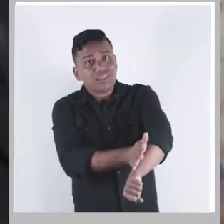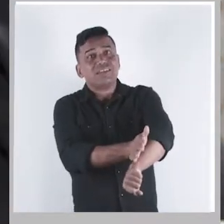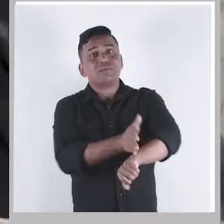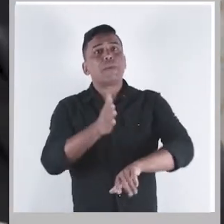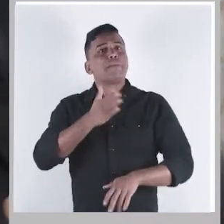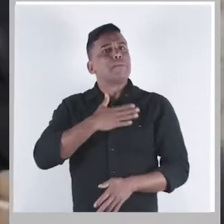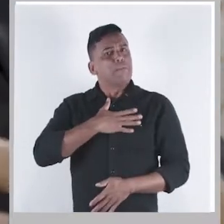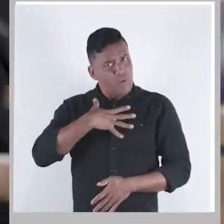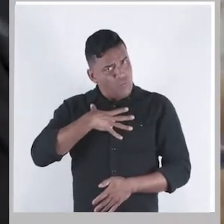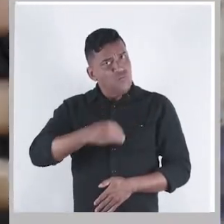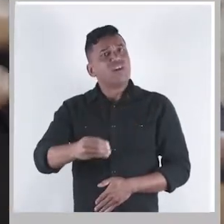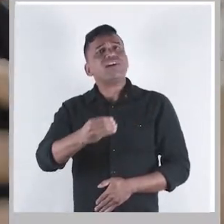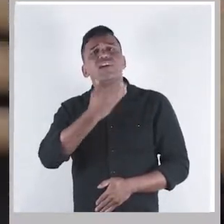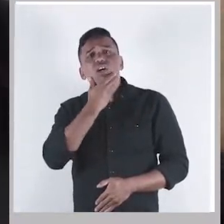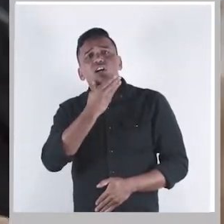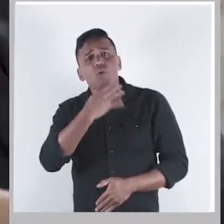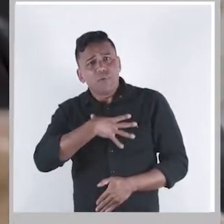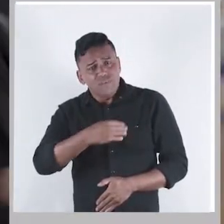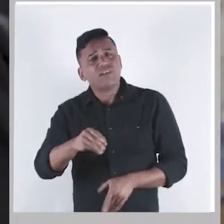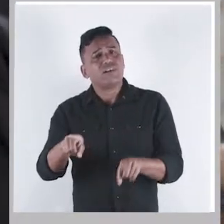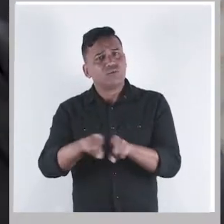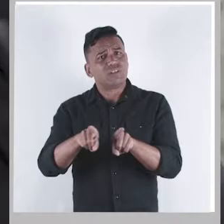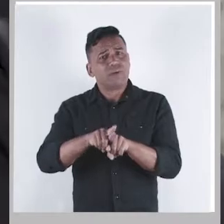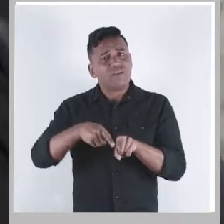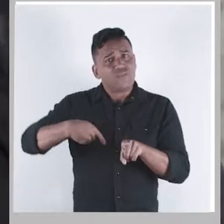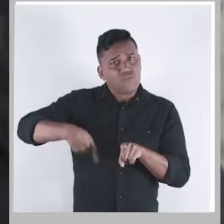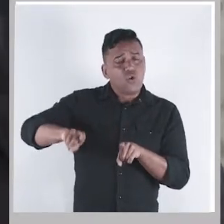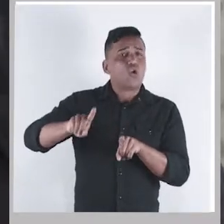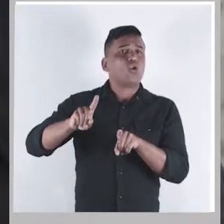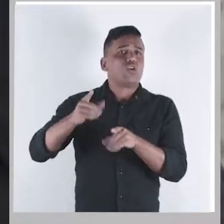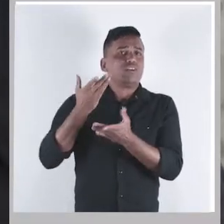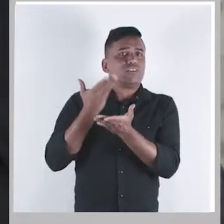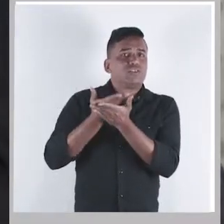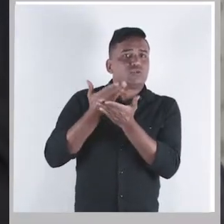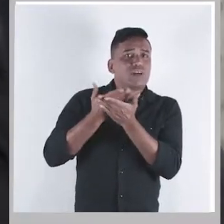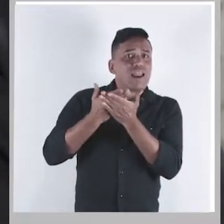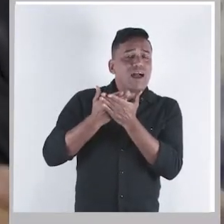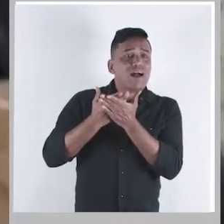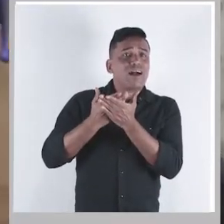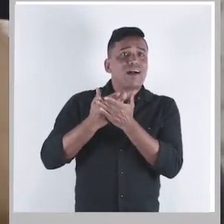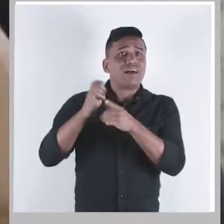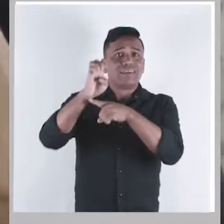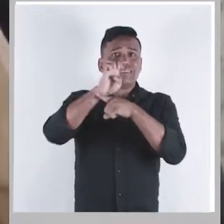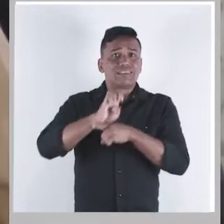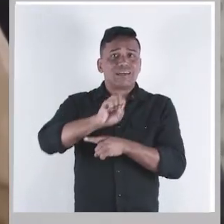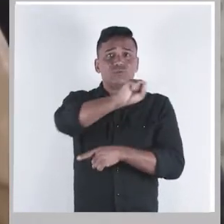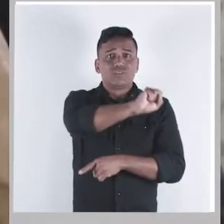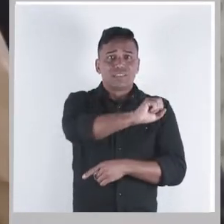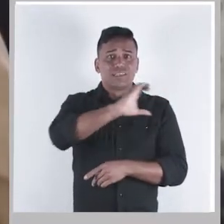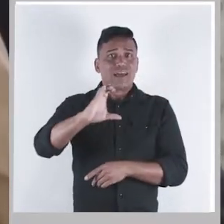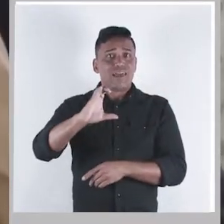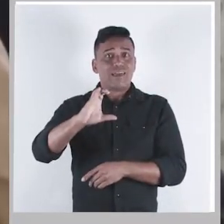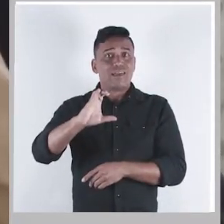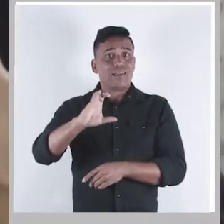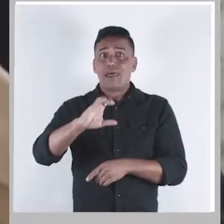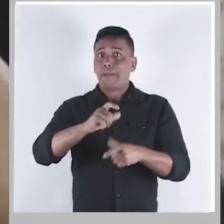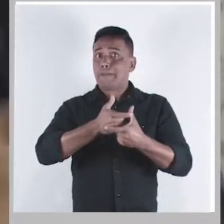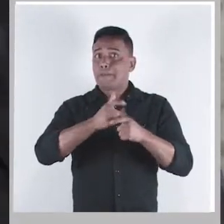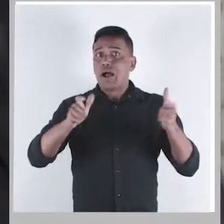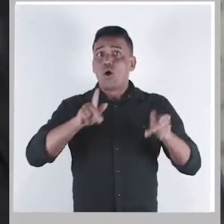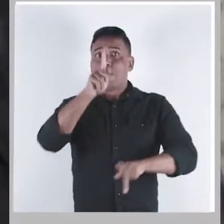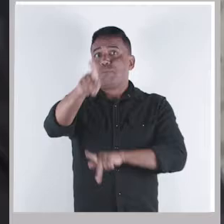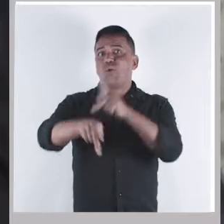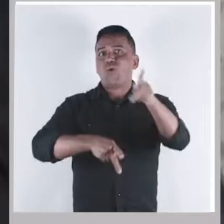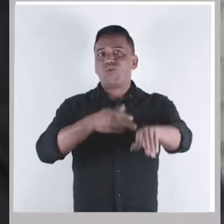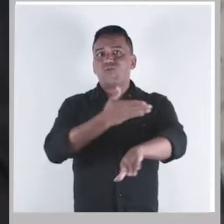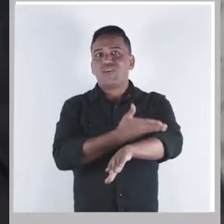uma reação conservadora a esse balanço que a gente teve nas estruturas. Mas eu acho que a gente tem um caminho